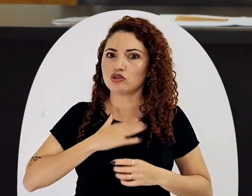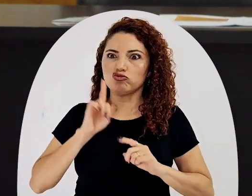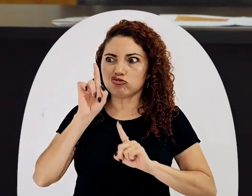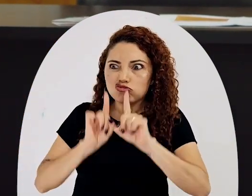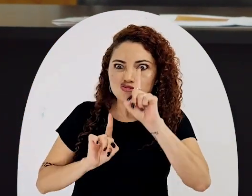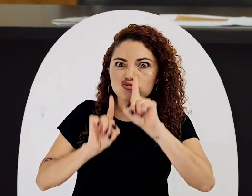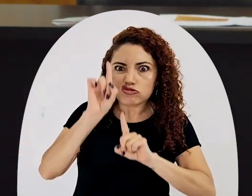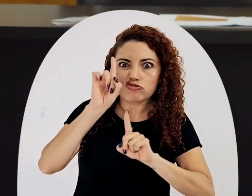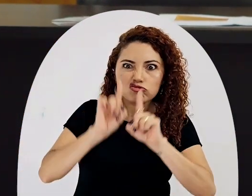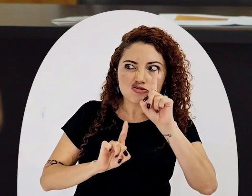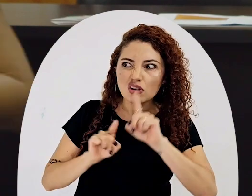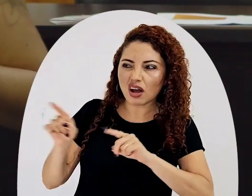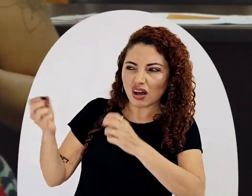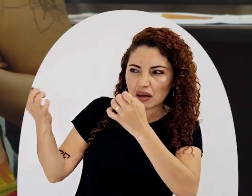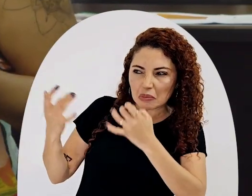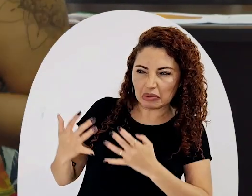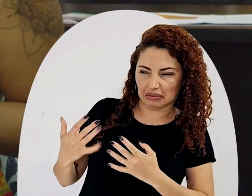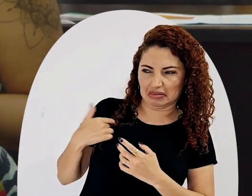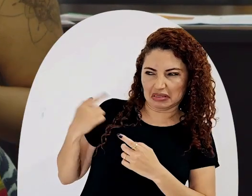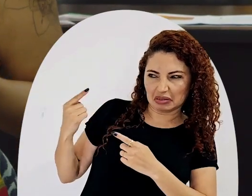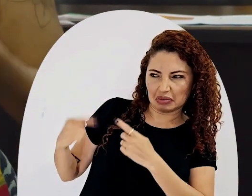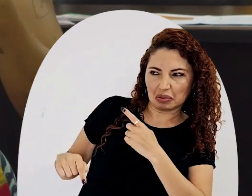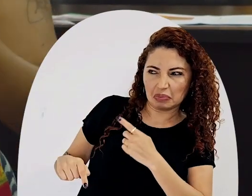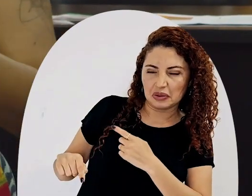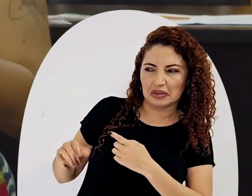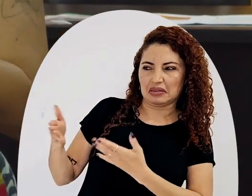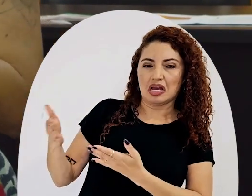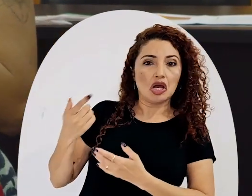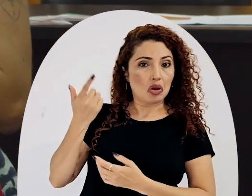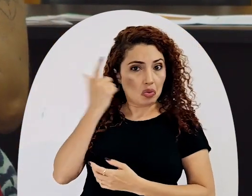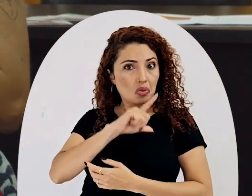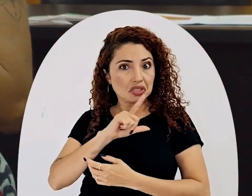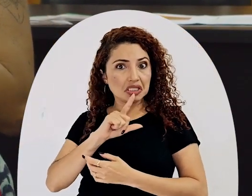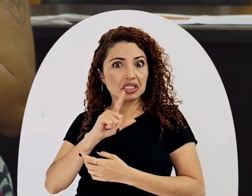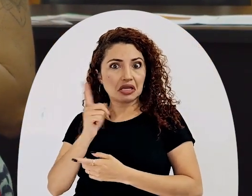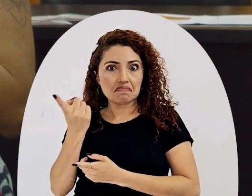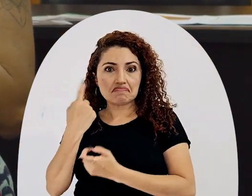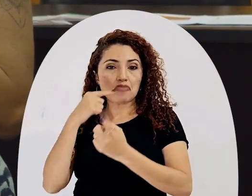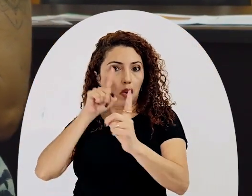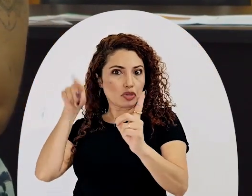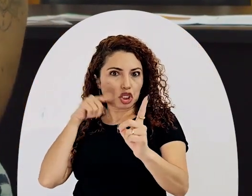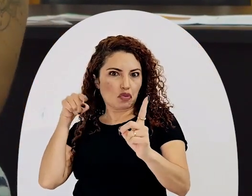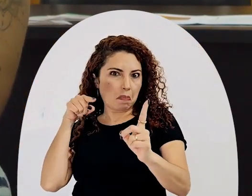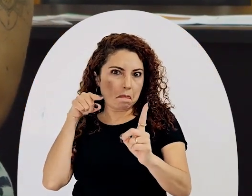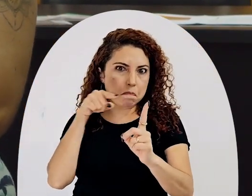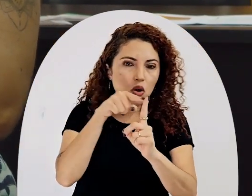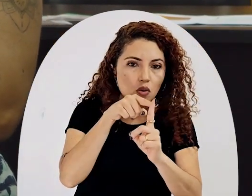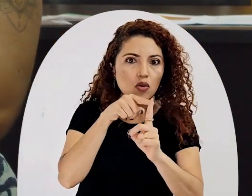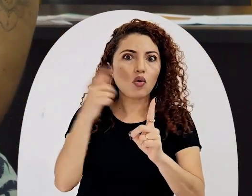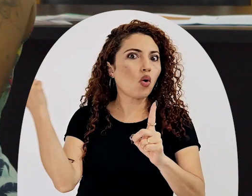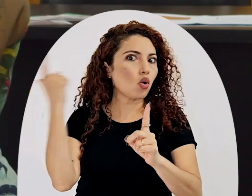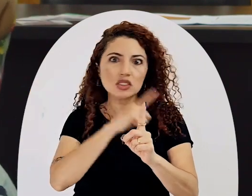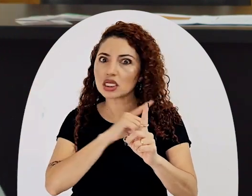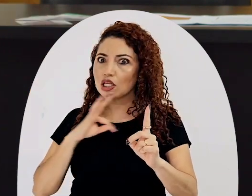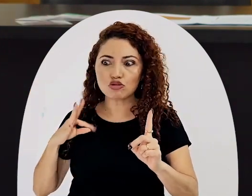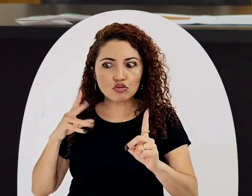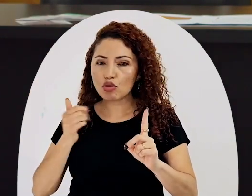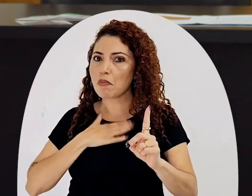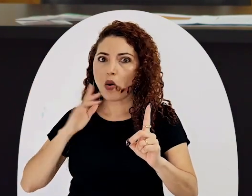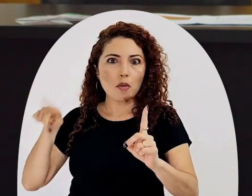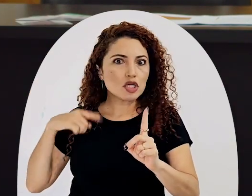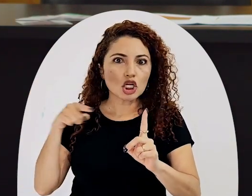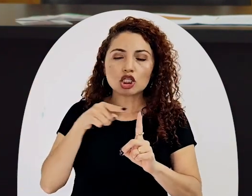competitiva, essa desculpa, óbvio, não me coube, porque eu estava com as minhas metas batidas em agosto, antes de findar o